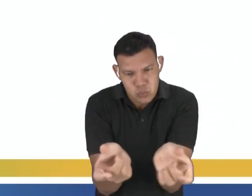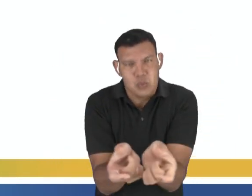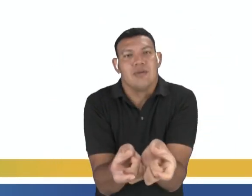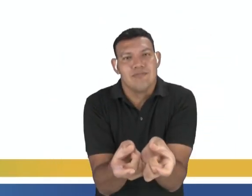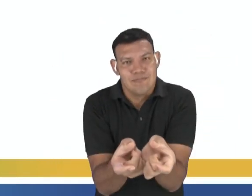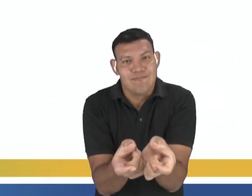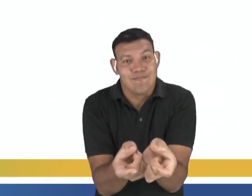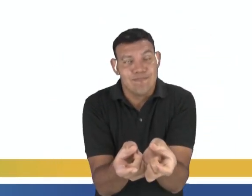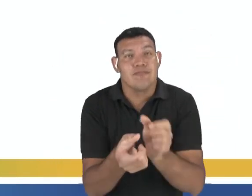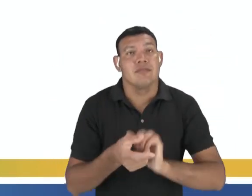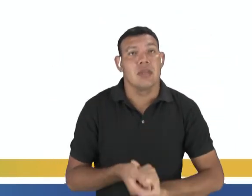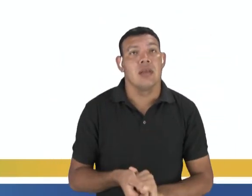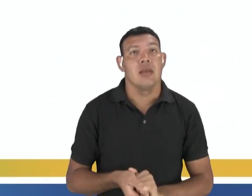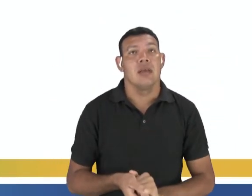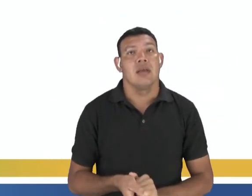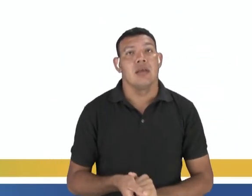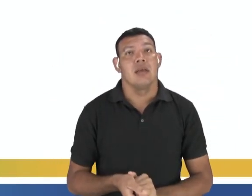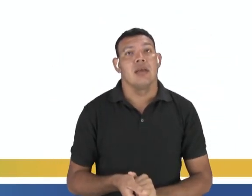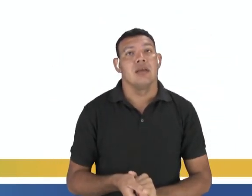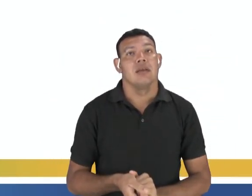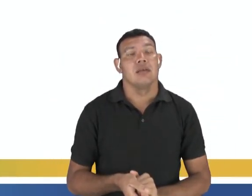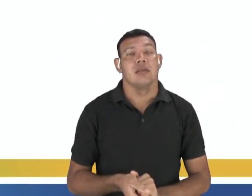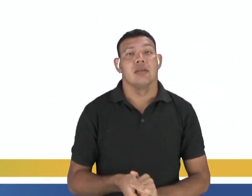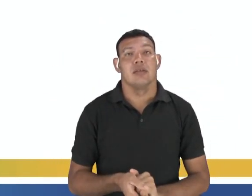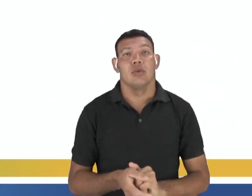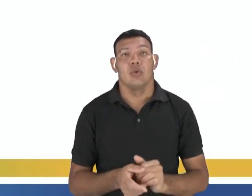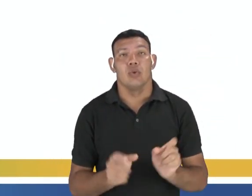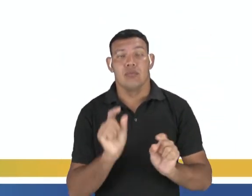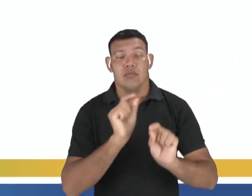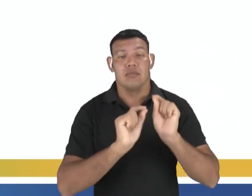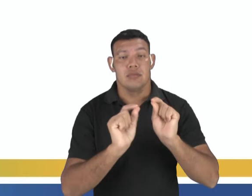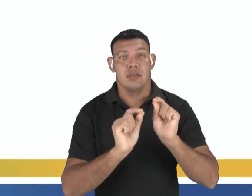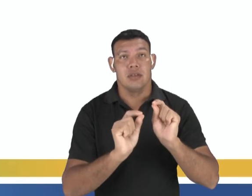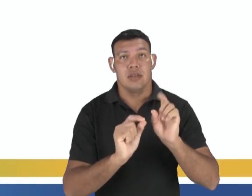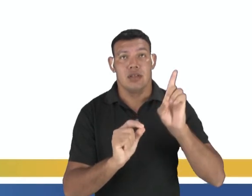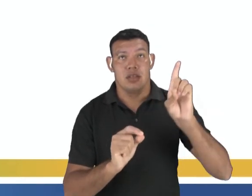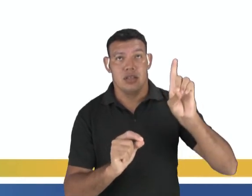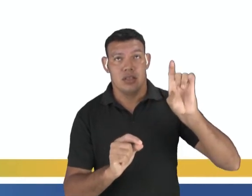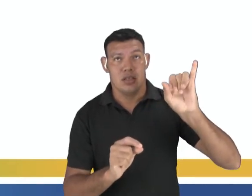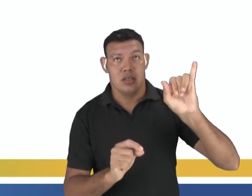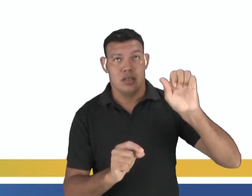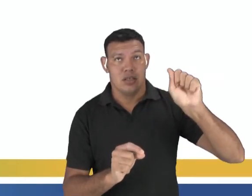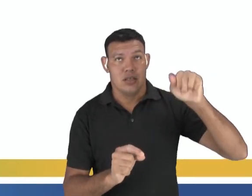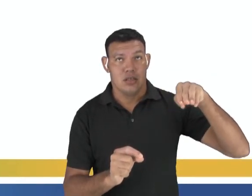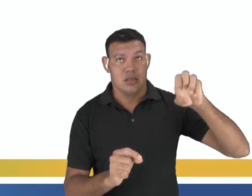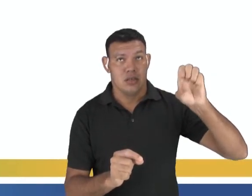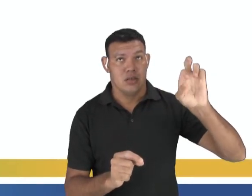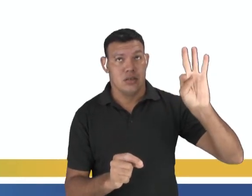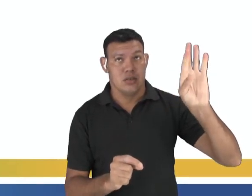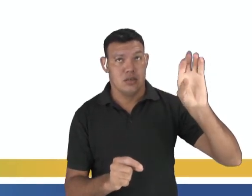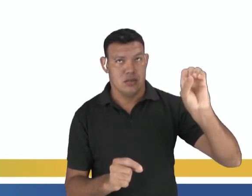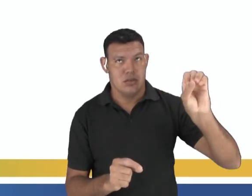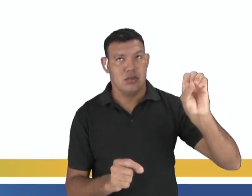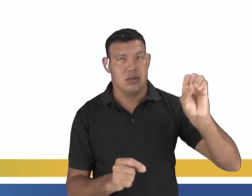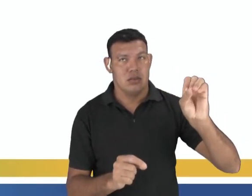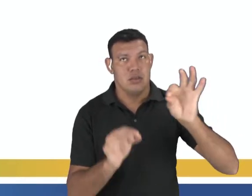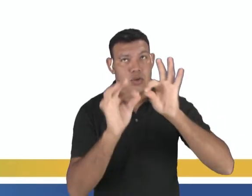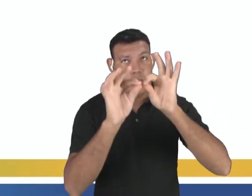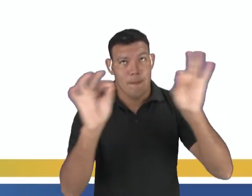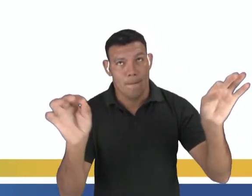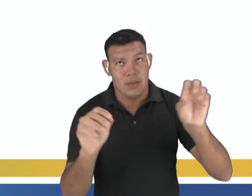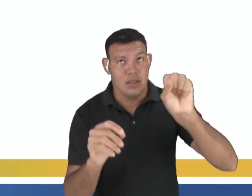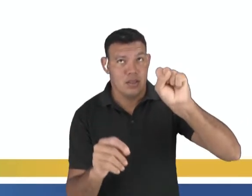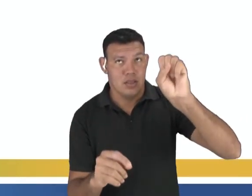Qual o valor do comprimento total da pista? Então, vamos lá. Nossa resolução. Se o diâmetro